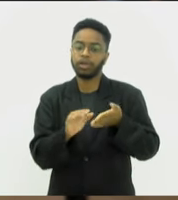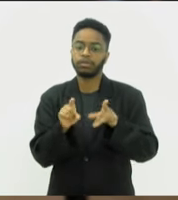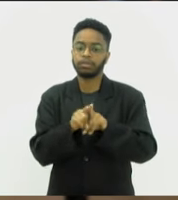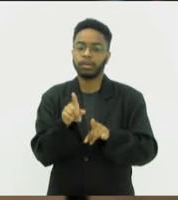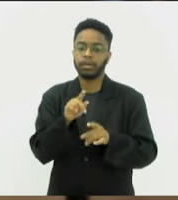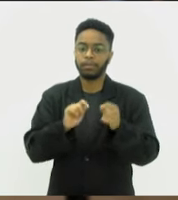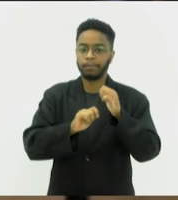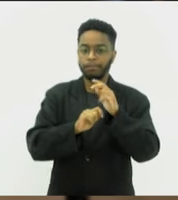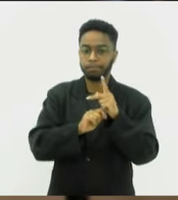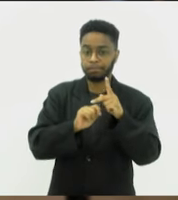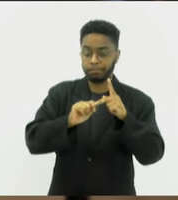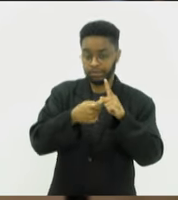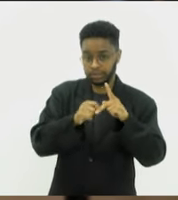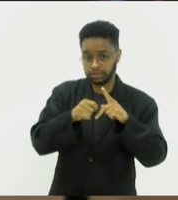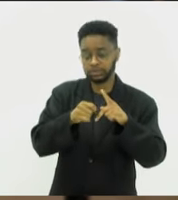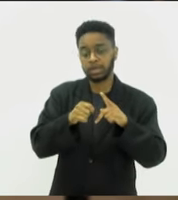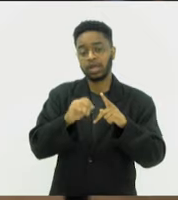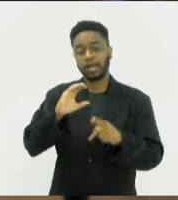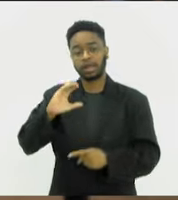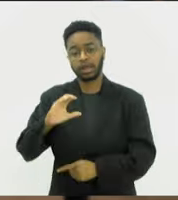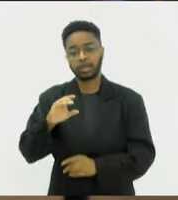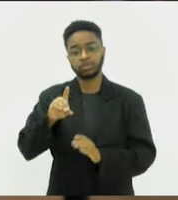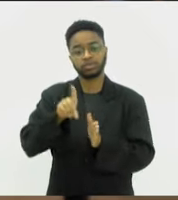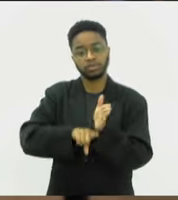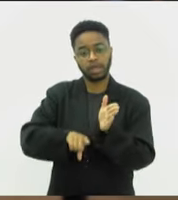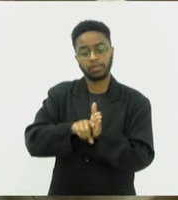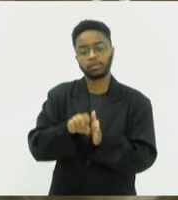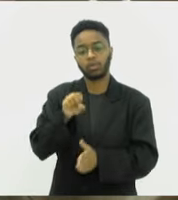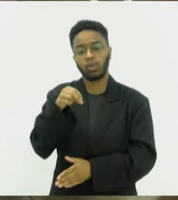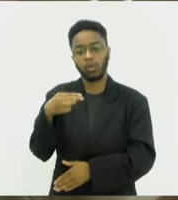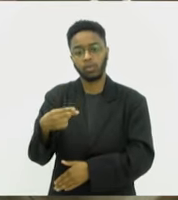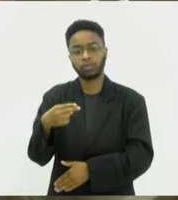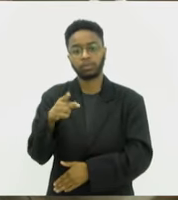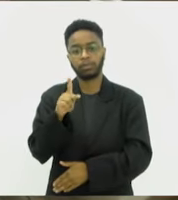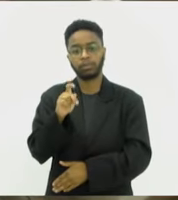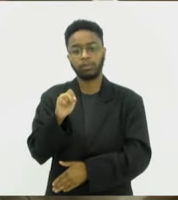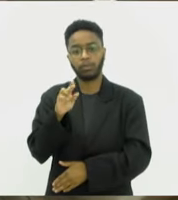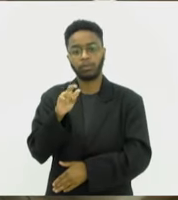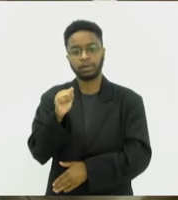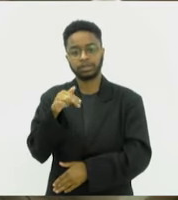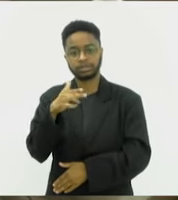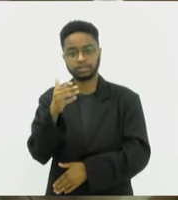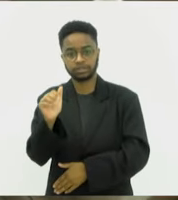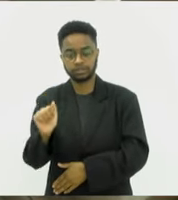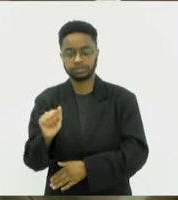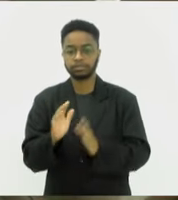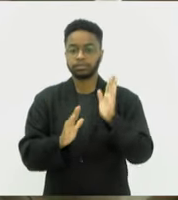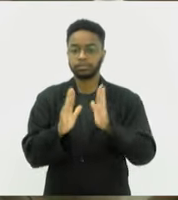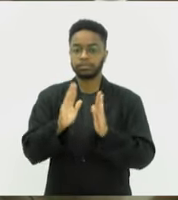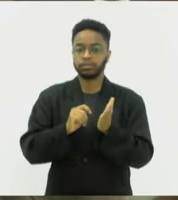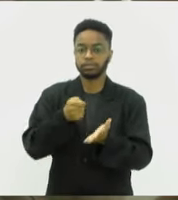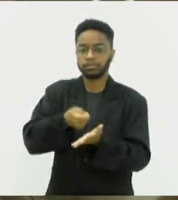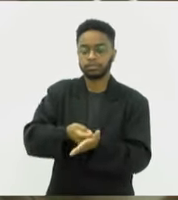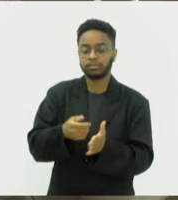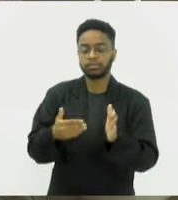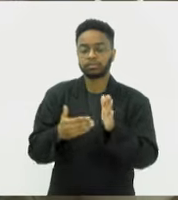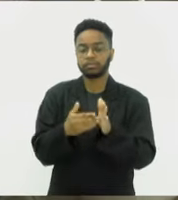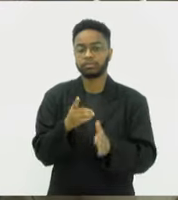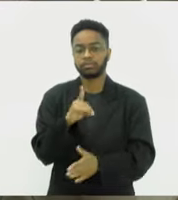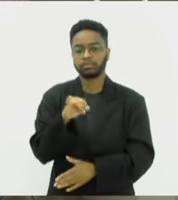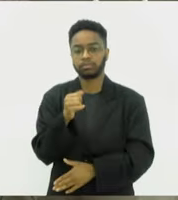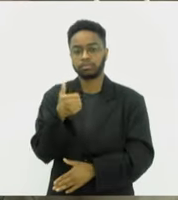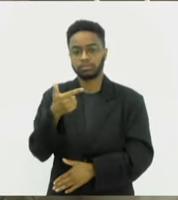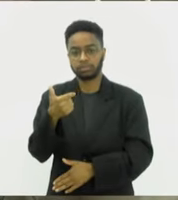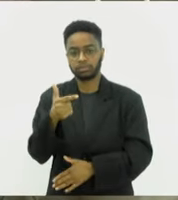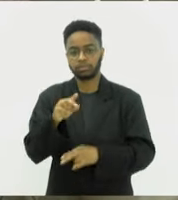PIX, cartão de crédito, débito em conta corrente ou poupança. O prazo para fazer o pagamento vai até 12 de junho. O Enem, assim